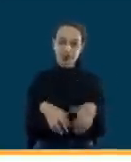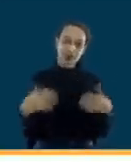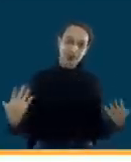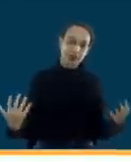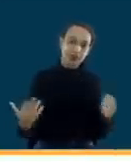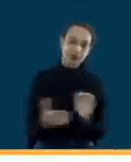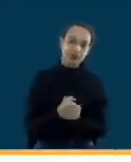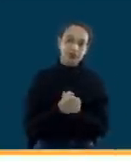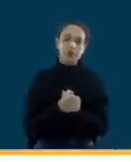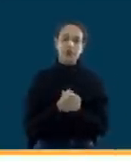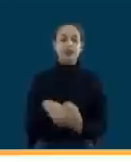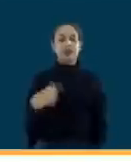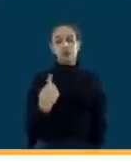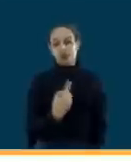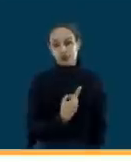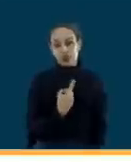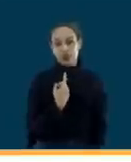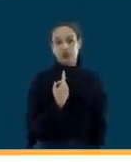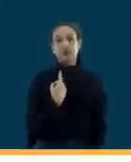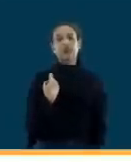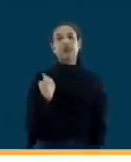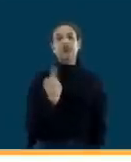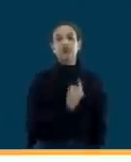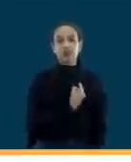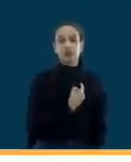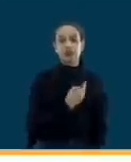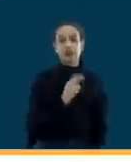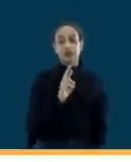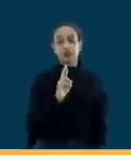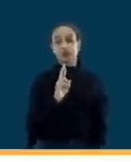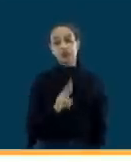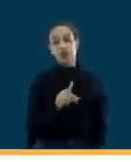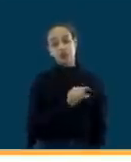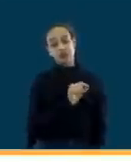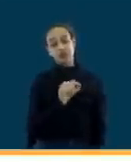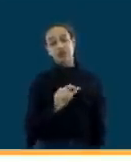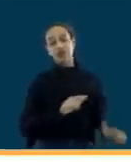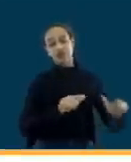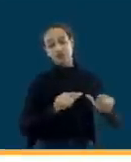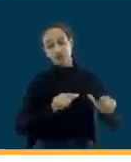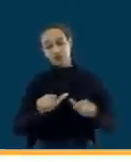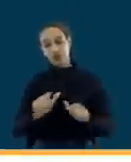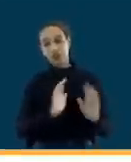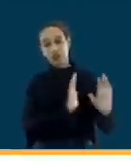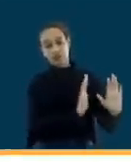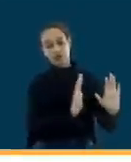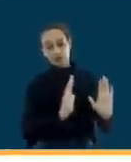fruto desses processos, dessas interações. Isso é o que melhor